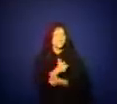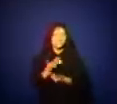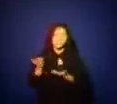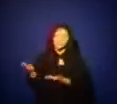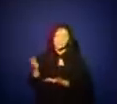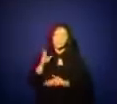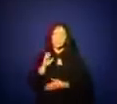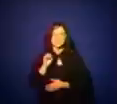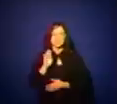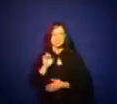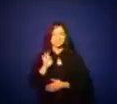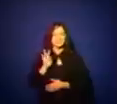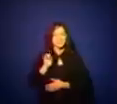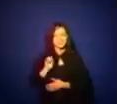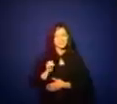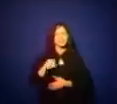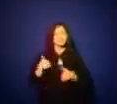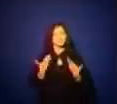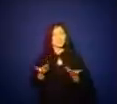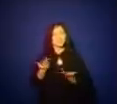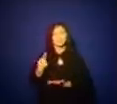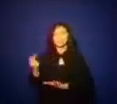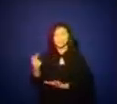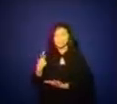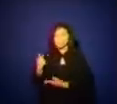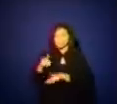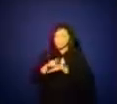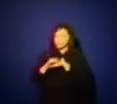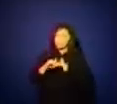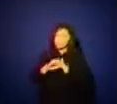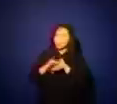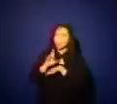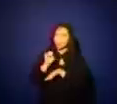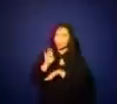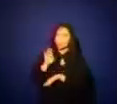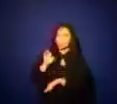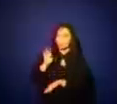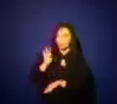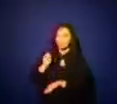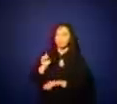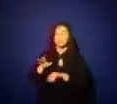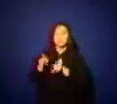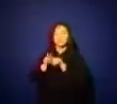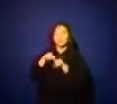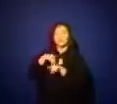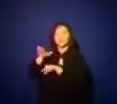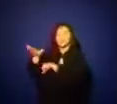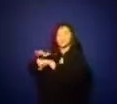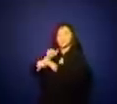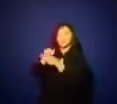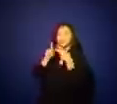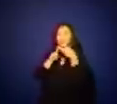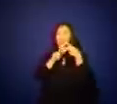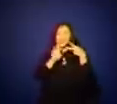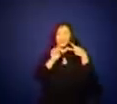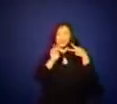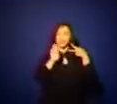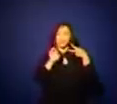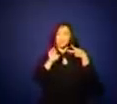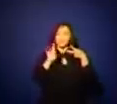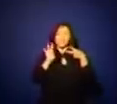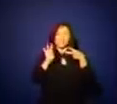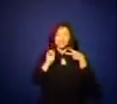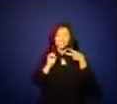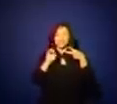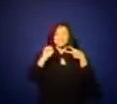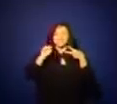então tem um papo aqui com o presidente Roberto Campos Vou chamar o nosso senhor Roberto Salute dois